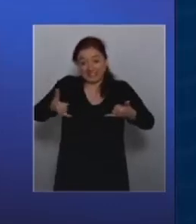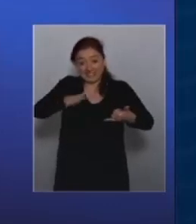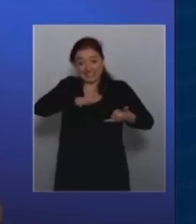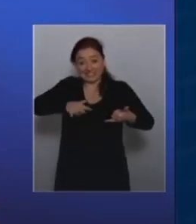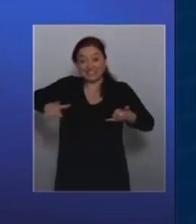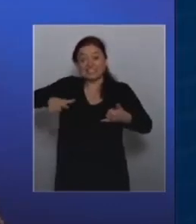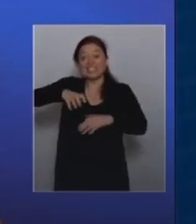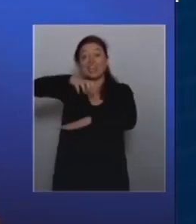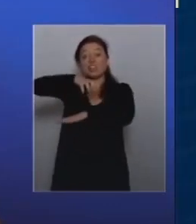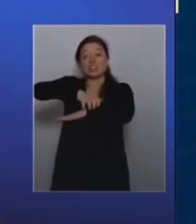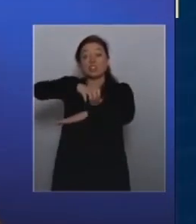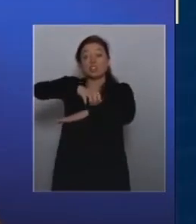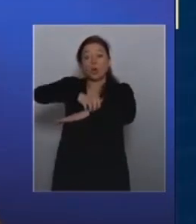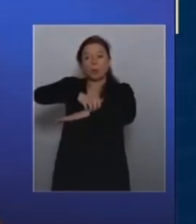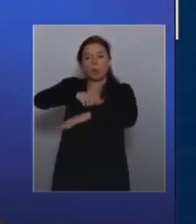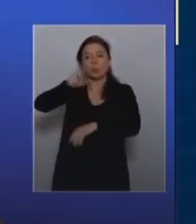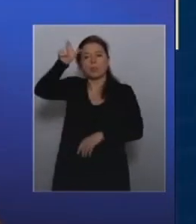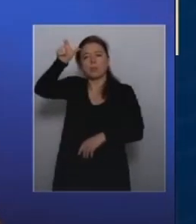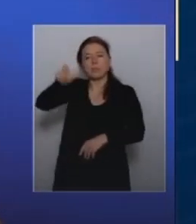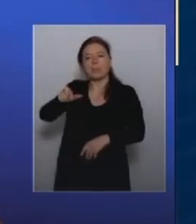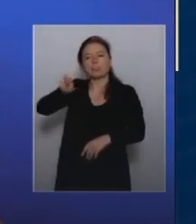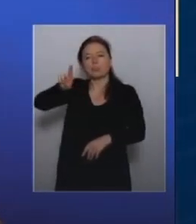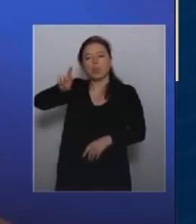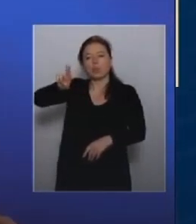seu partido teve